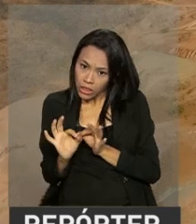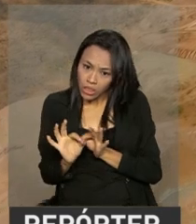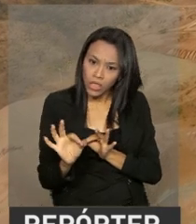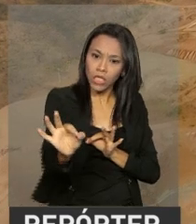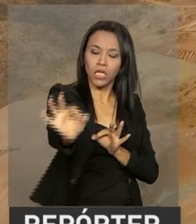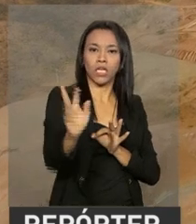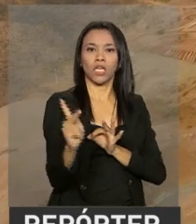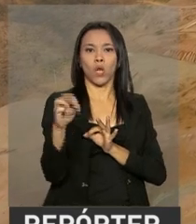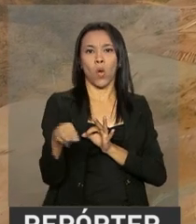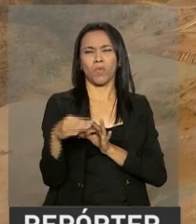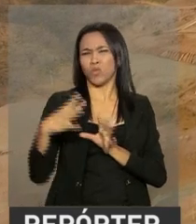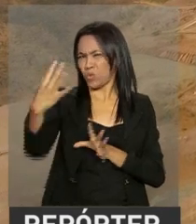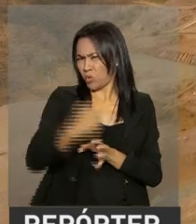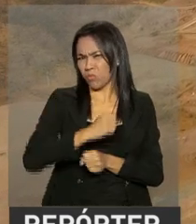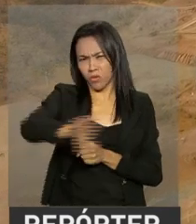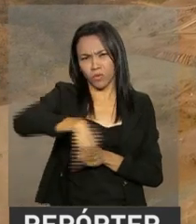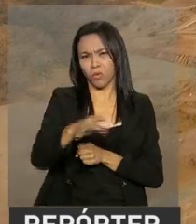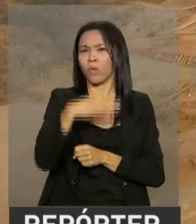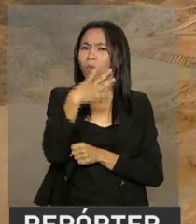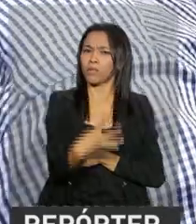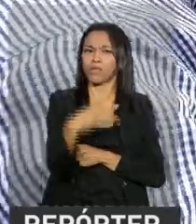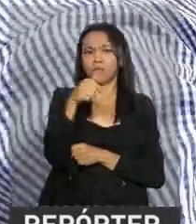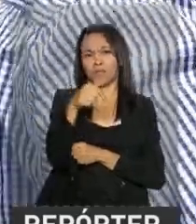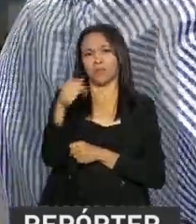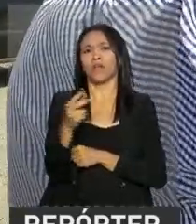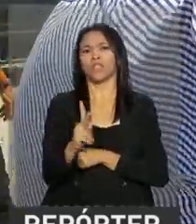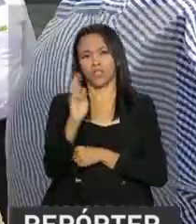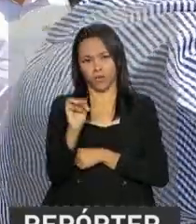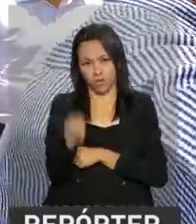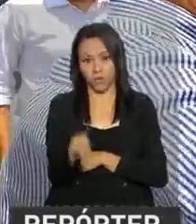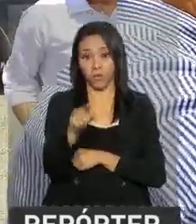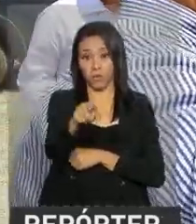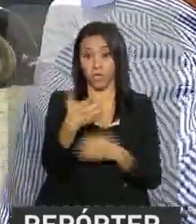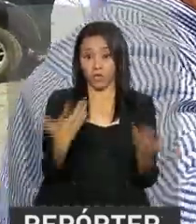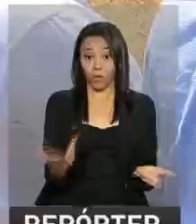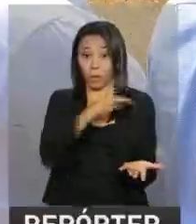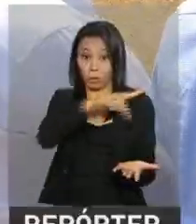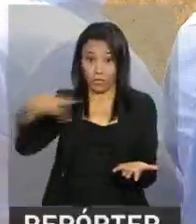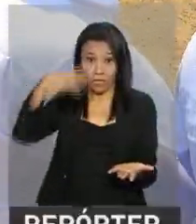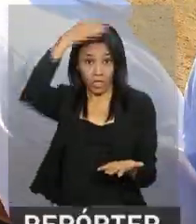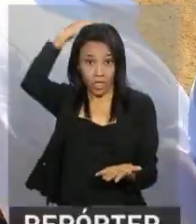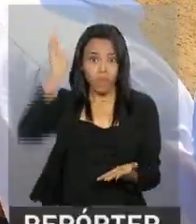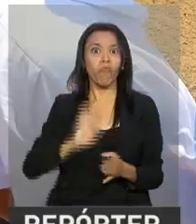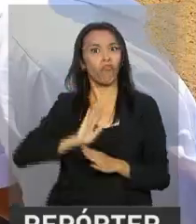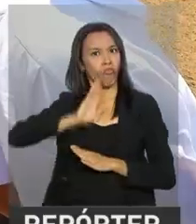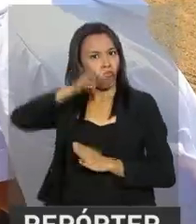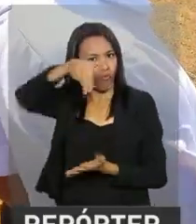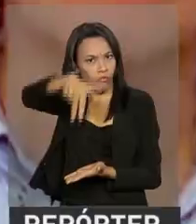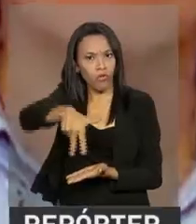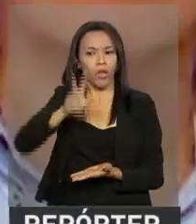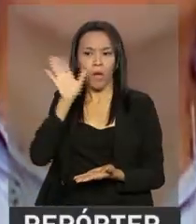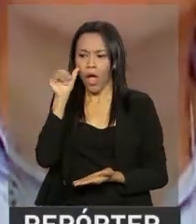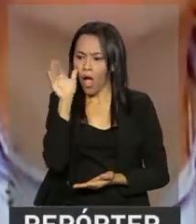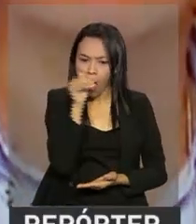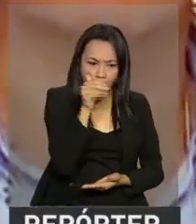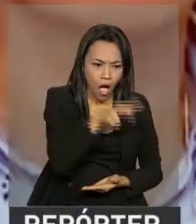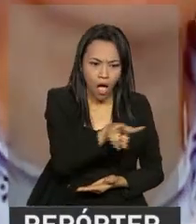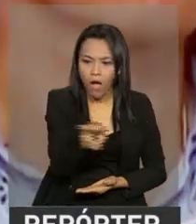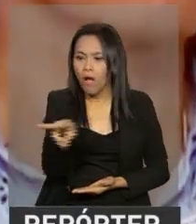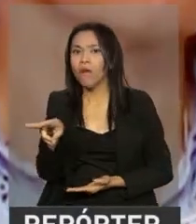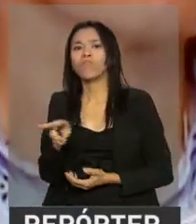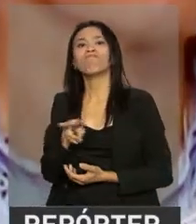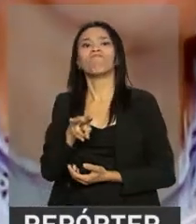um total de 477 quilômetros. O presidente Michel Temer vistoriou as obras na região e, segundo ele,